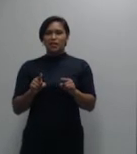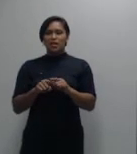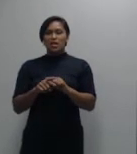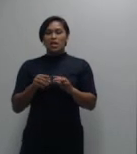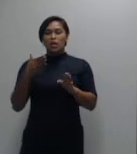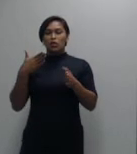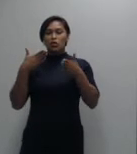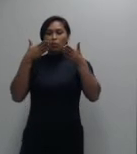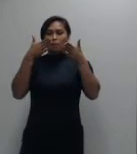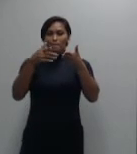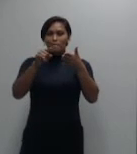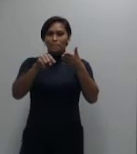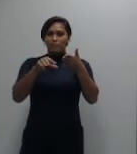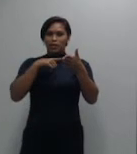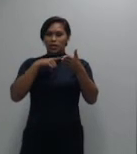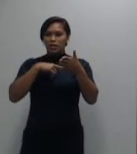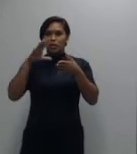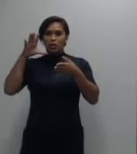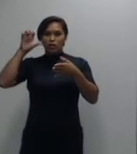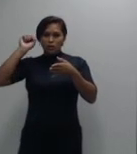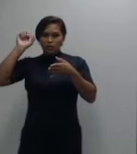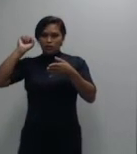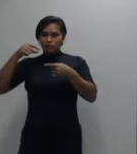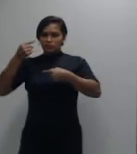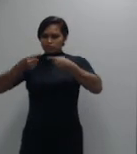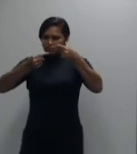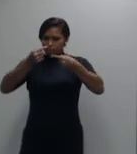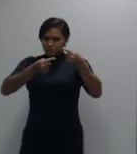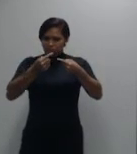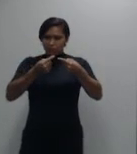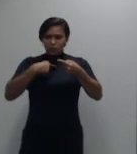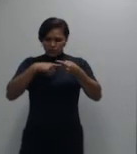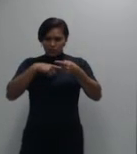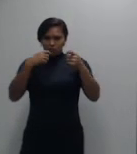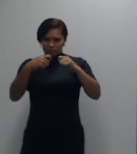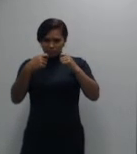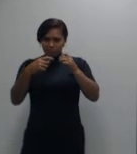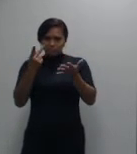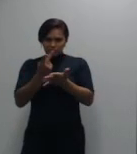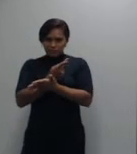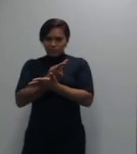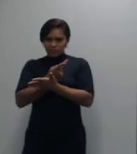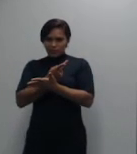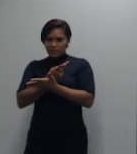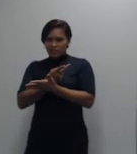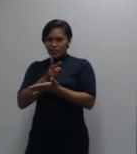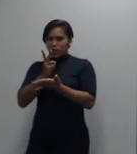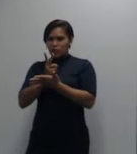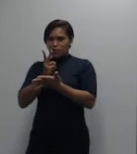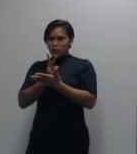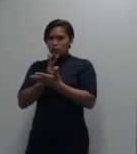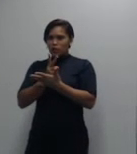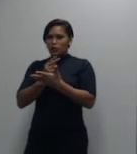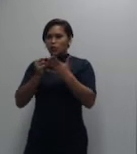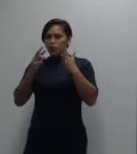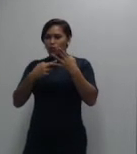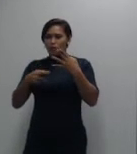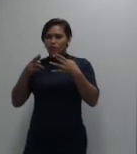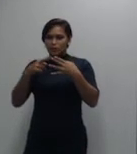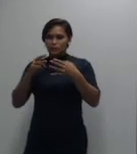mérito e esgotou a discussão que deve ser feita no âmbito recursal